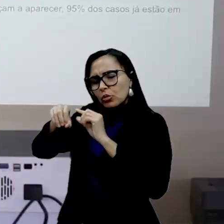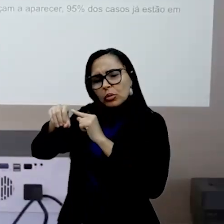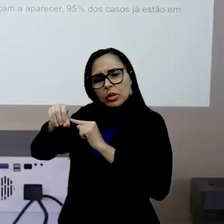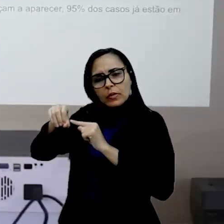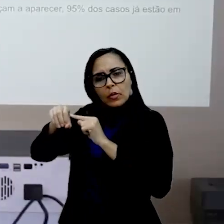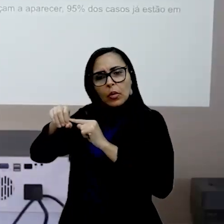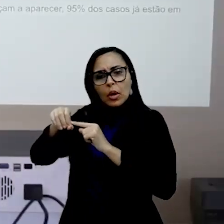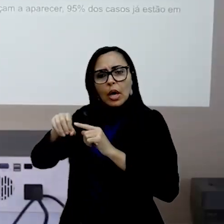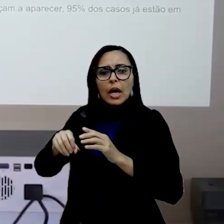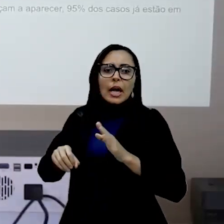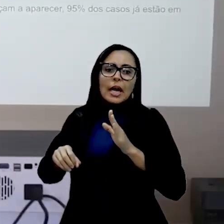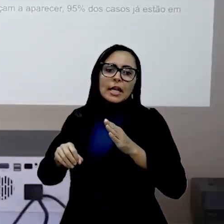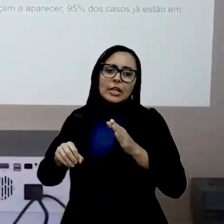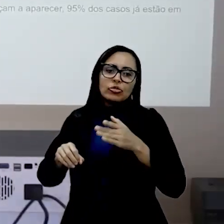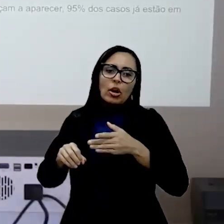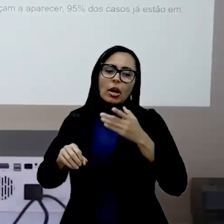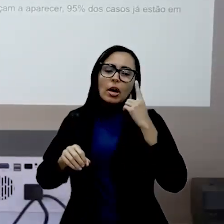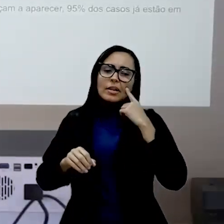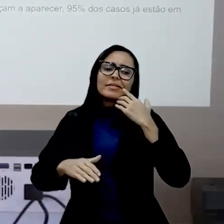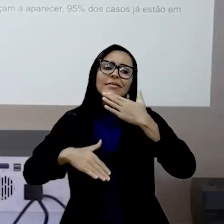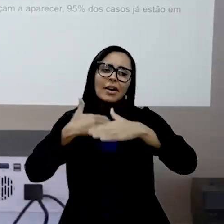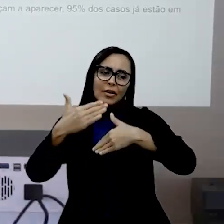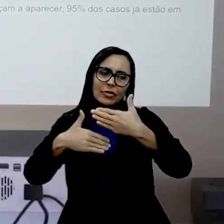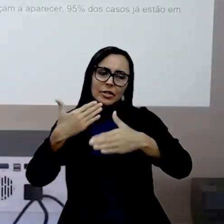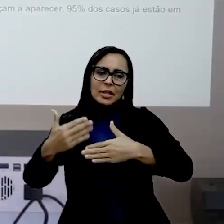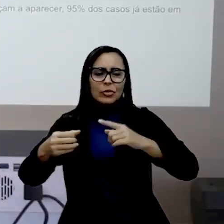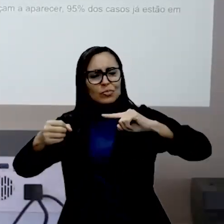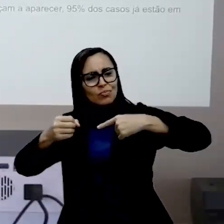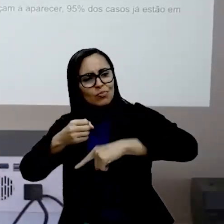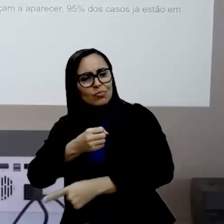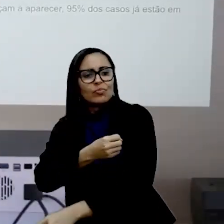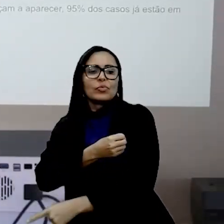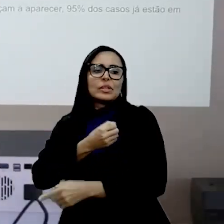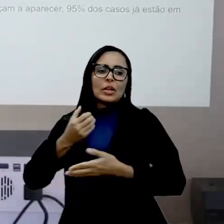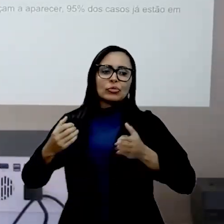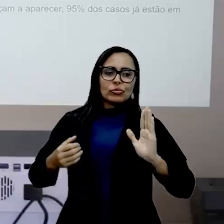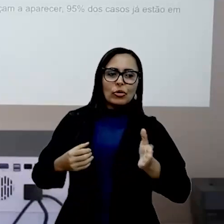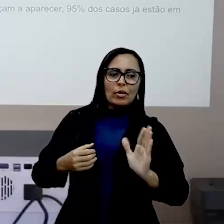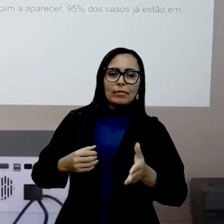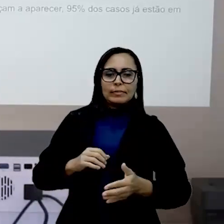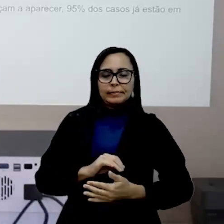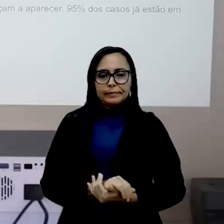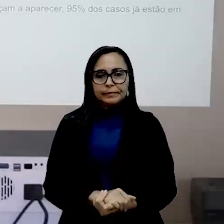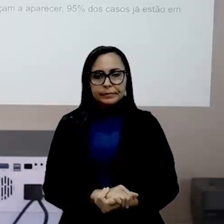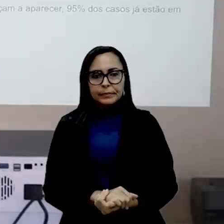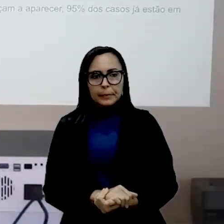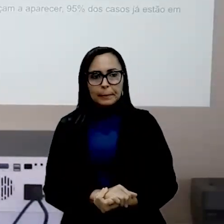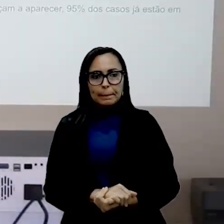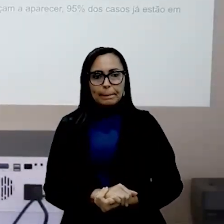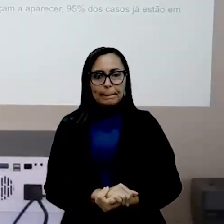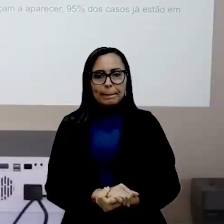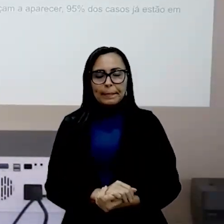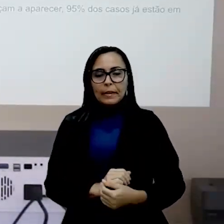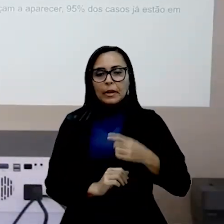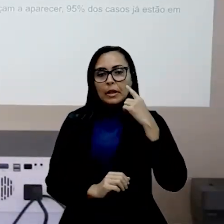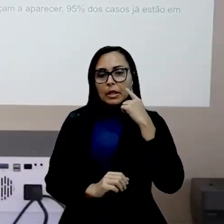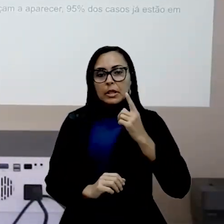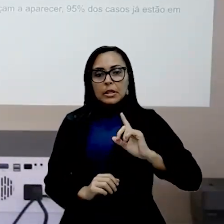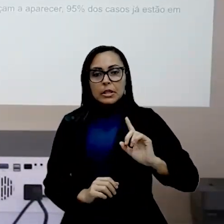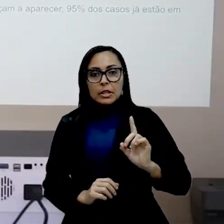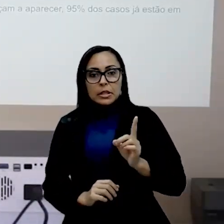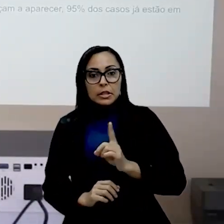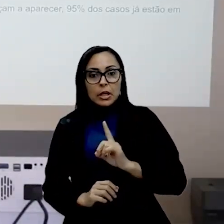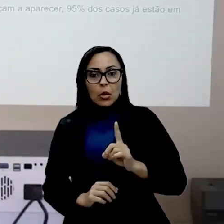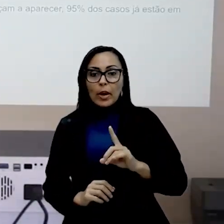já é um tumor avançado e inoperável. Tá? Por isso que eu repito, mais uma vez, não é